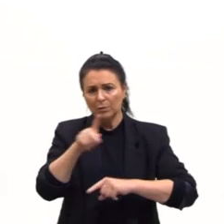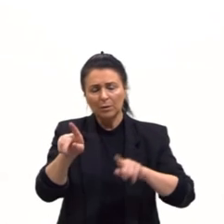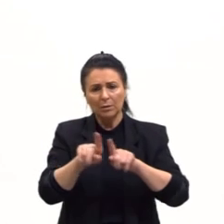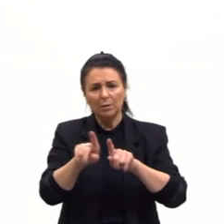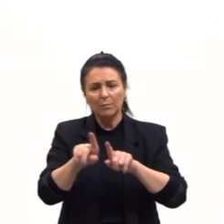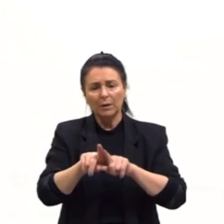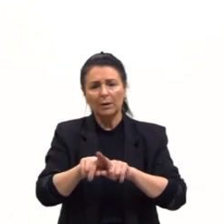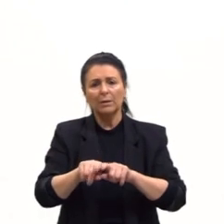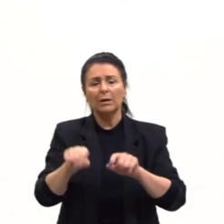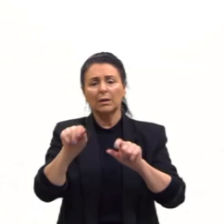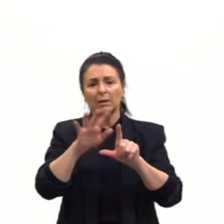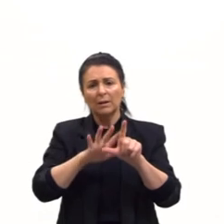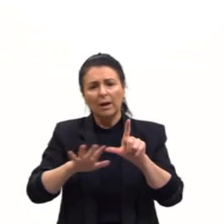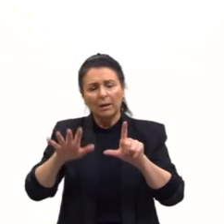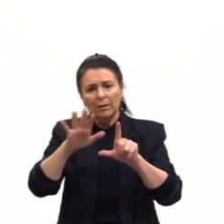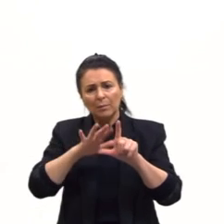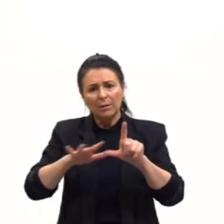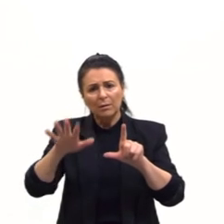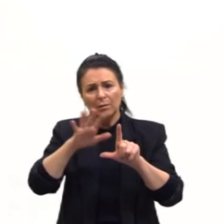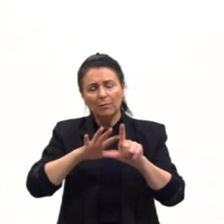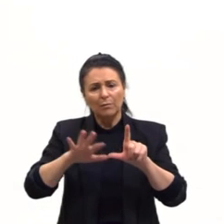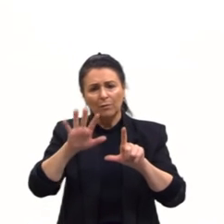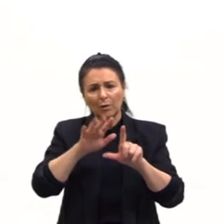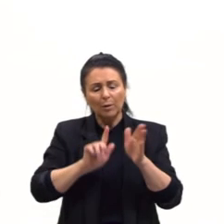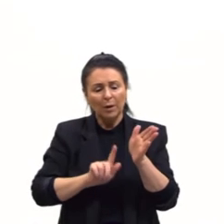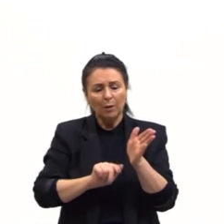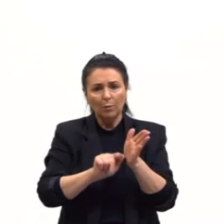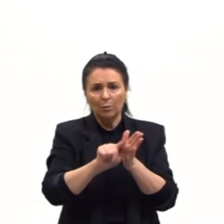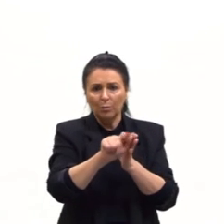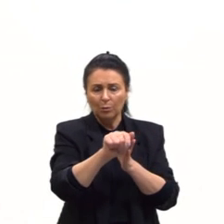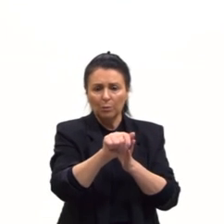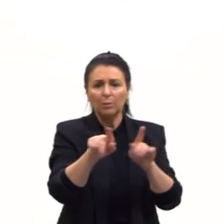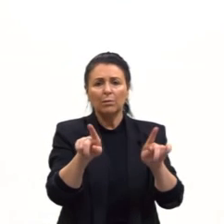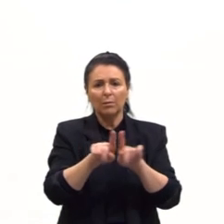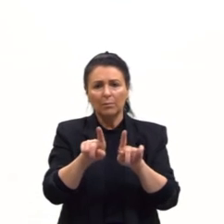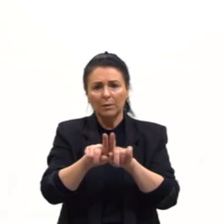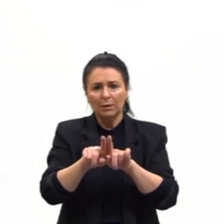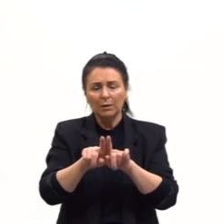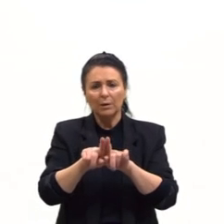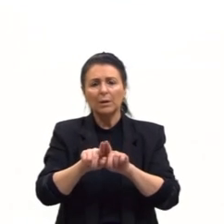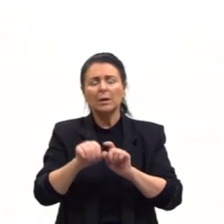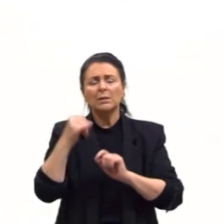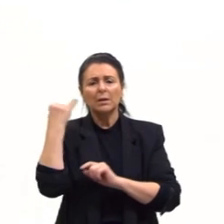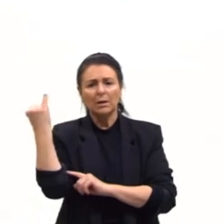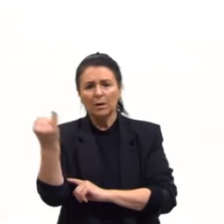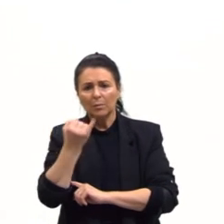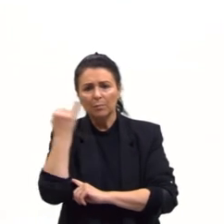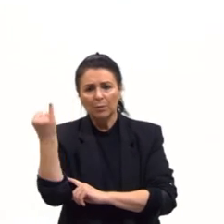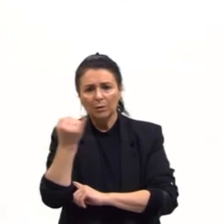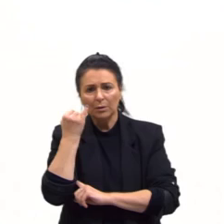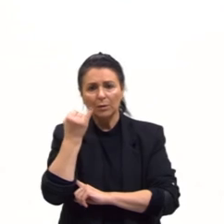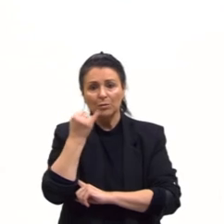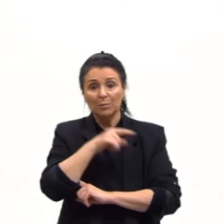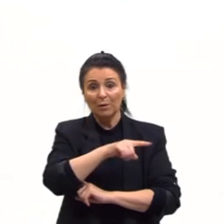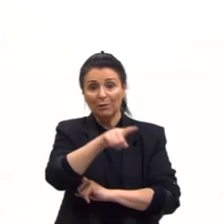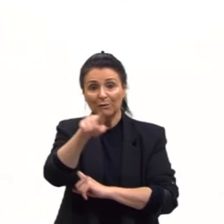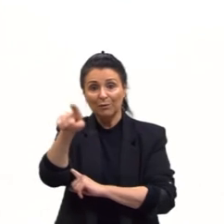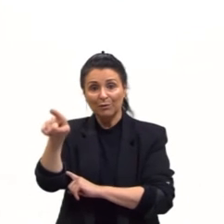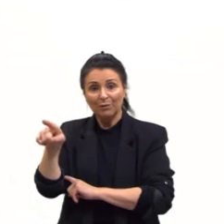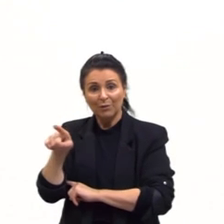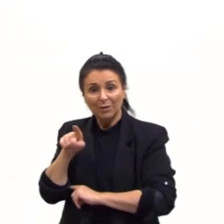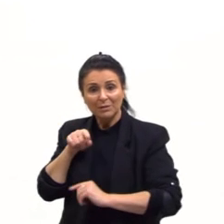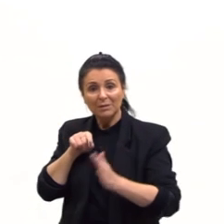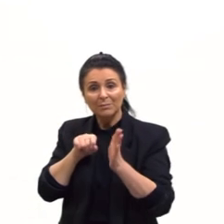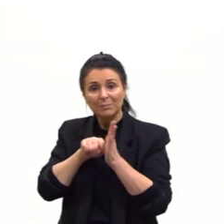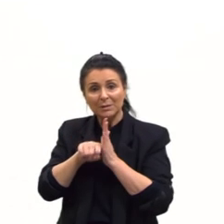na plataforma Google mais adiante e esse material aqui é importantíssimo para que vocês possam